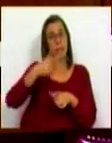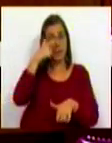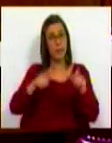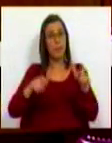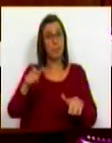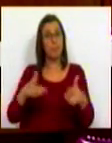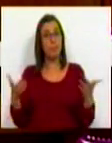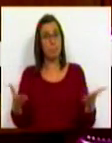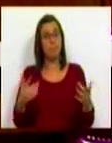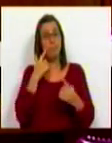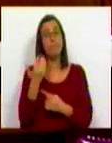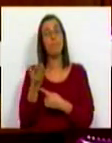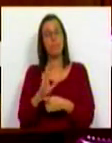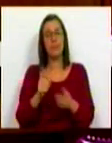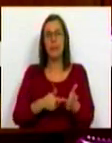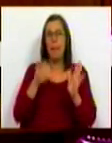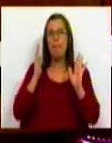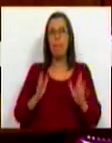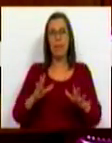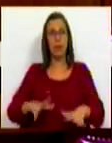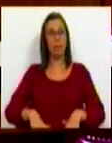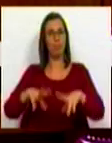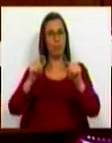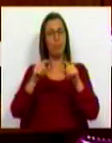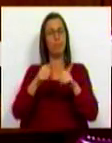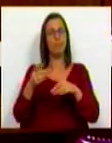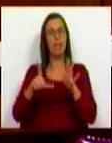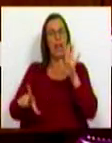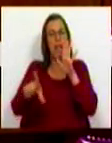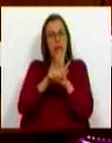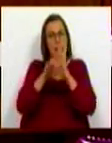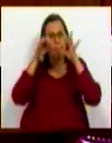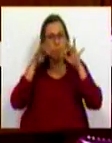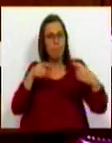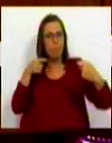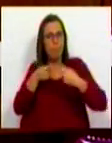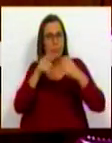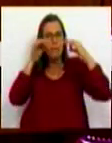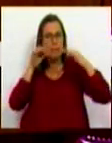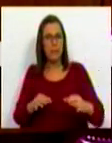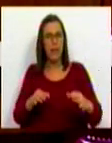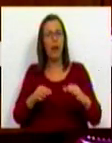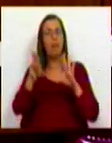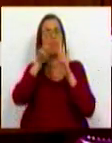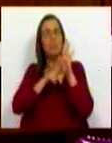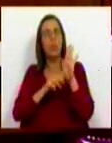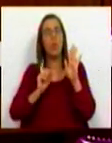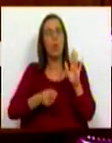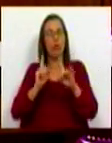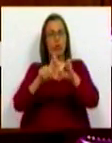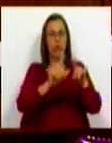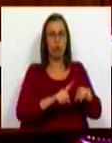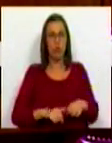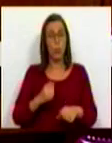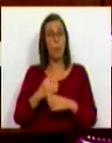utentes, mostra-se necessário desenvolver um quadro legislativo adequado de forma a regulamentar os vários